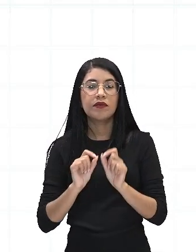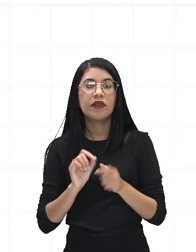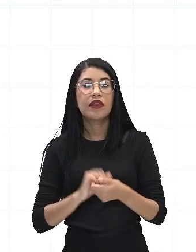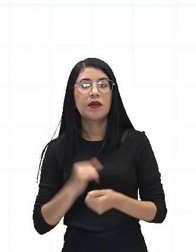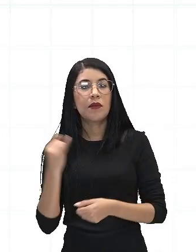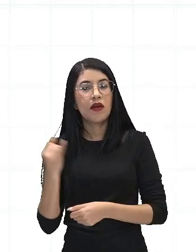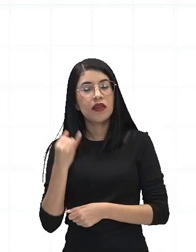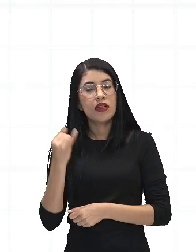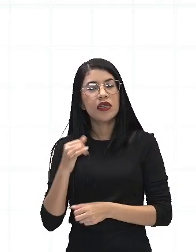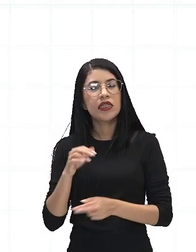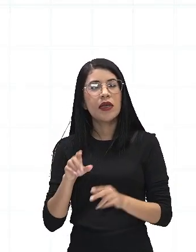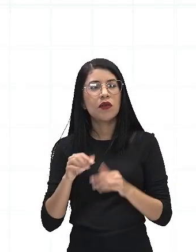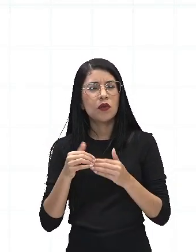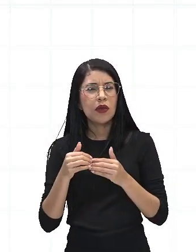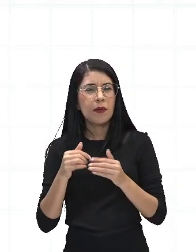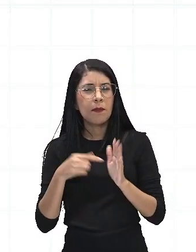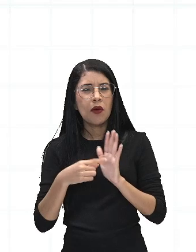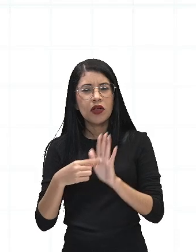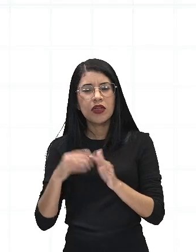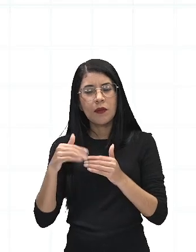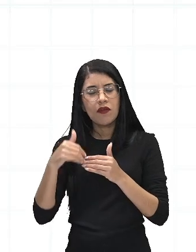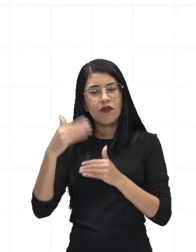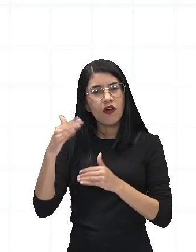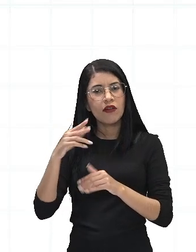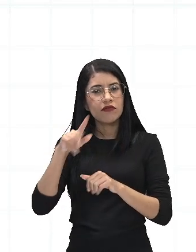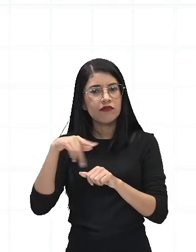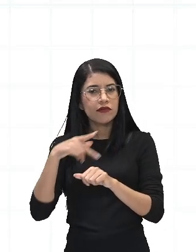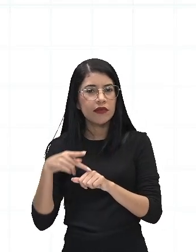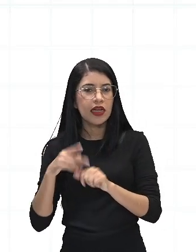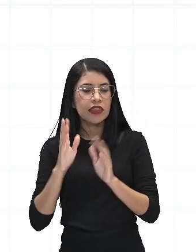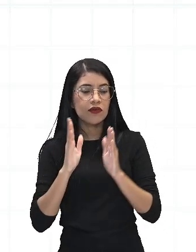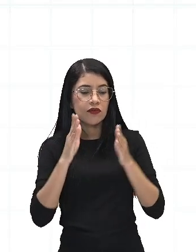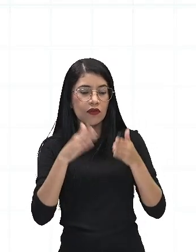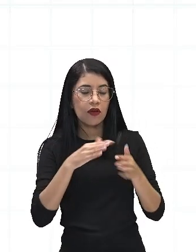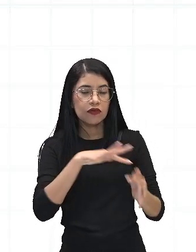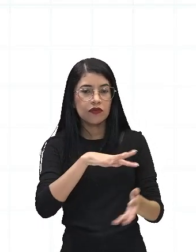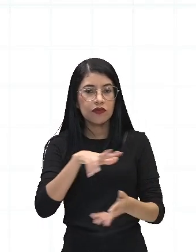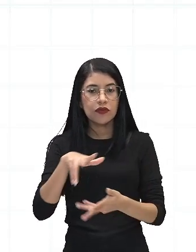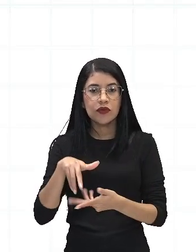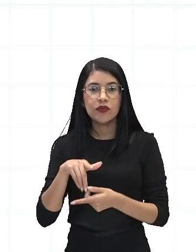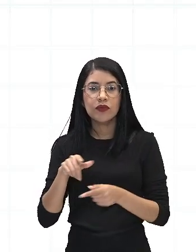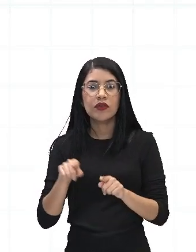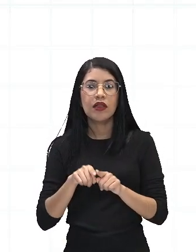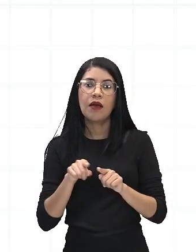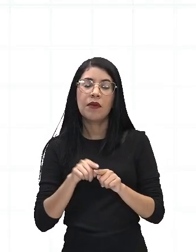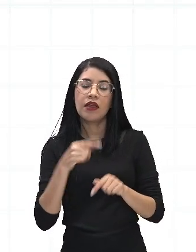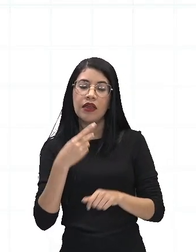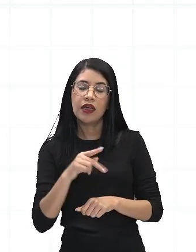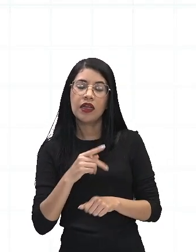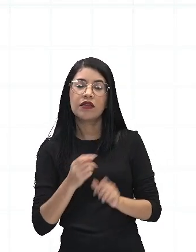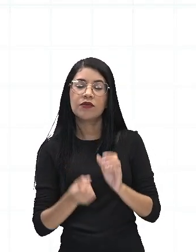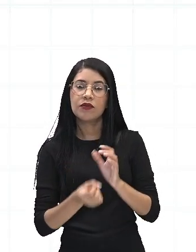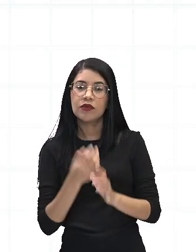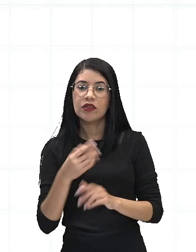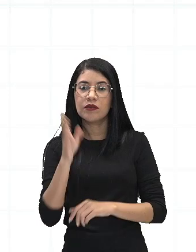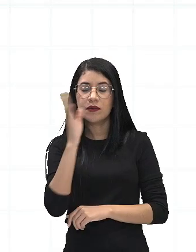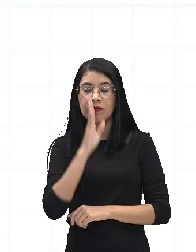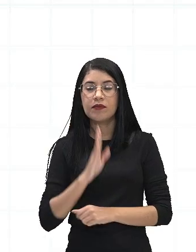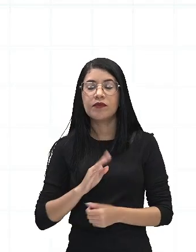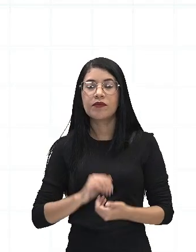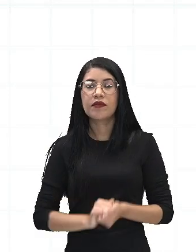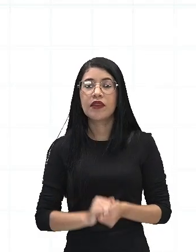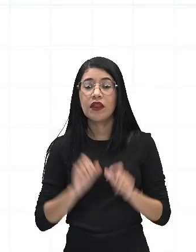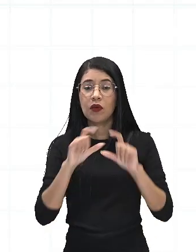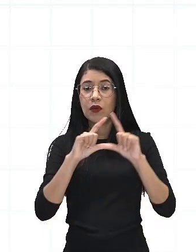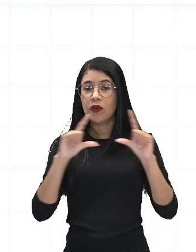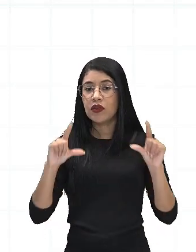meramente exportar um produto e voltar a atenção do mundo para o nosso audiovisual. Observe que nesse trecho aqui